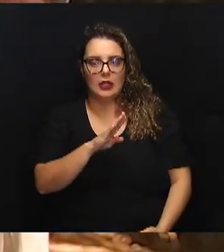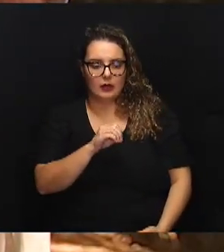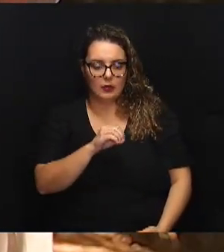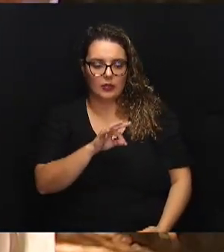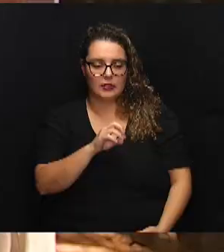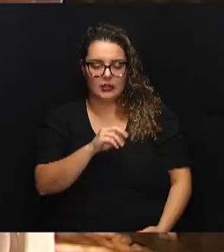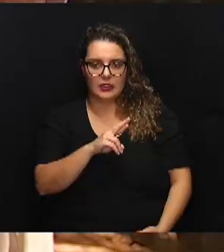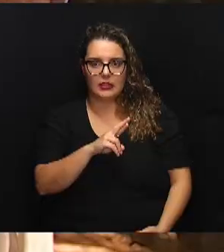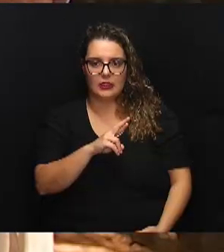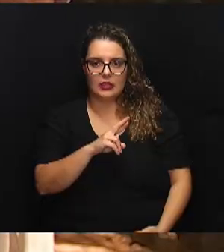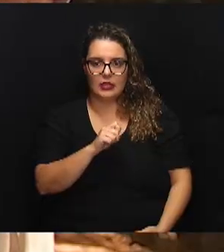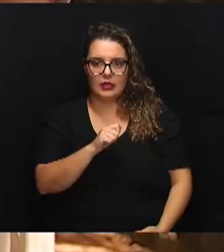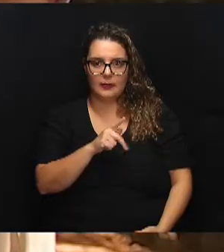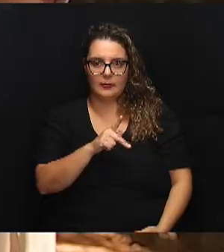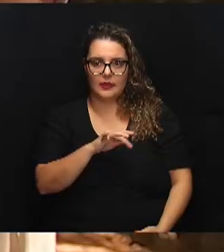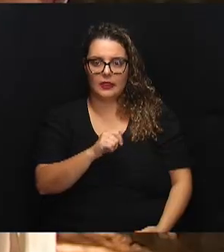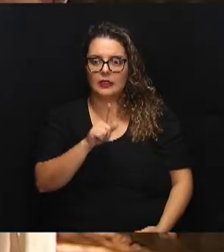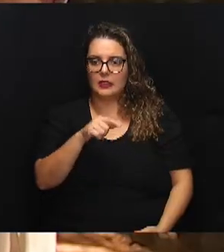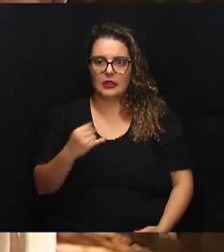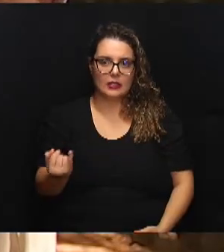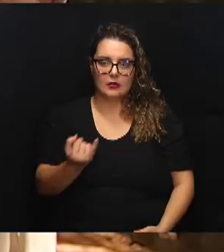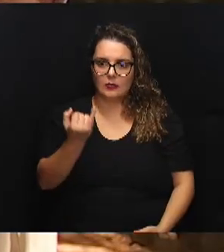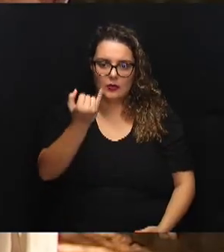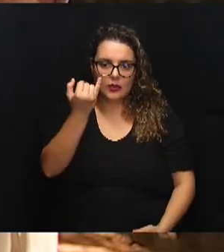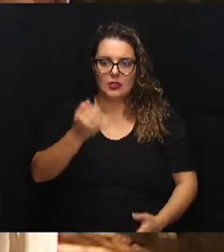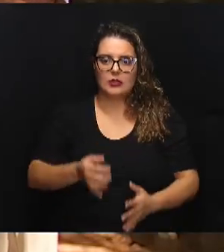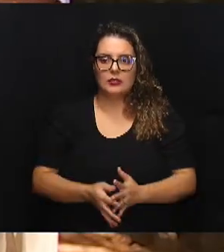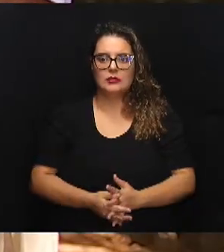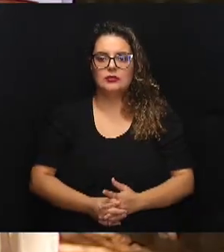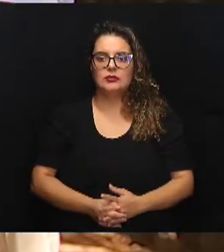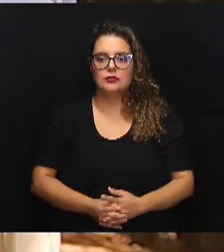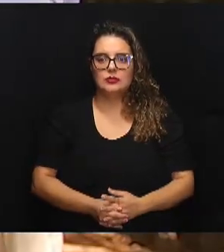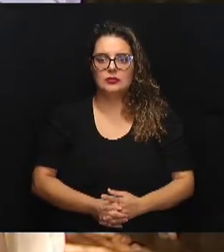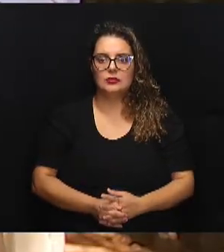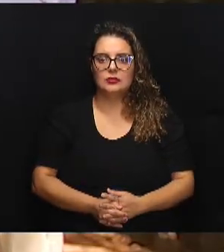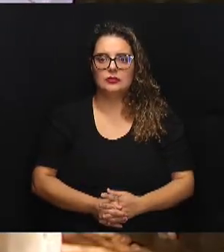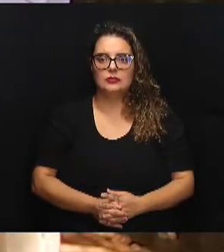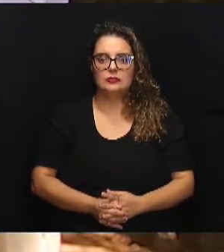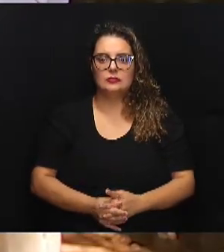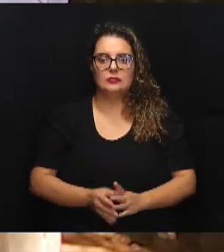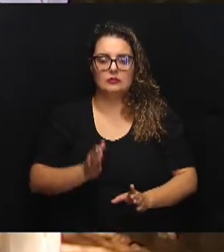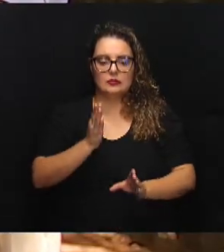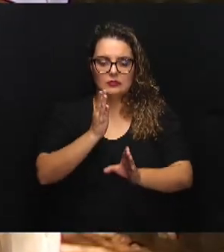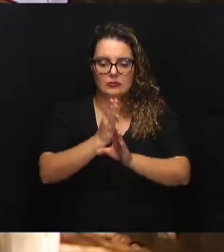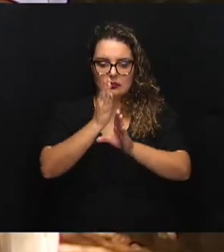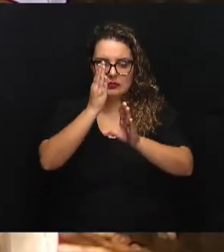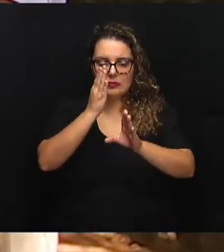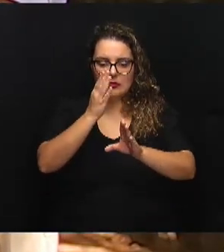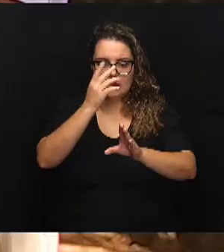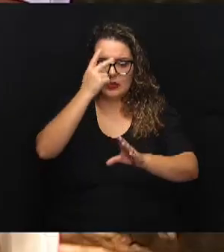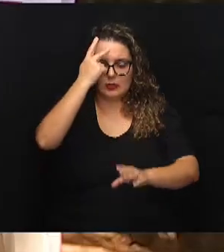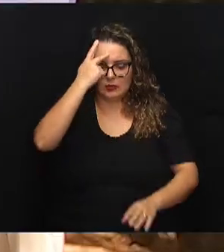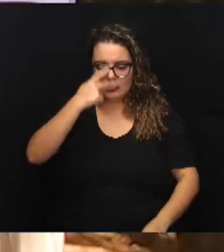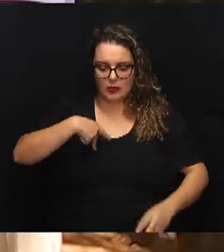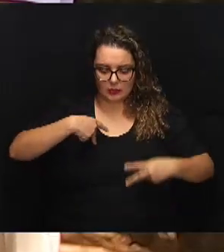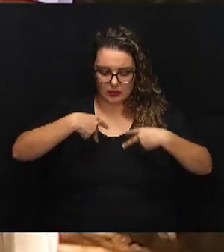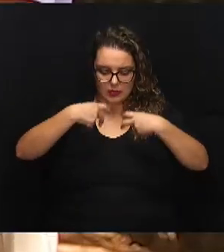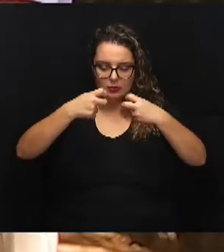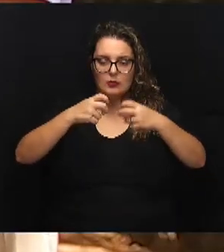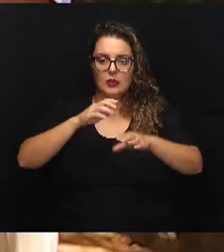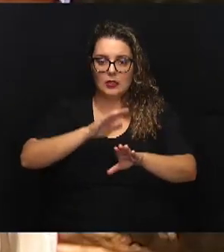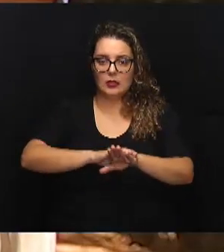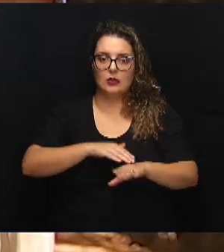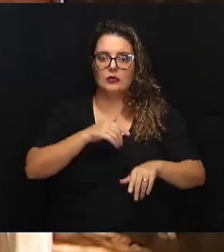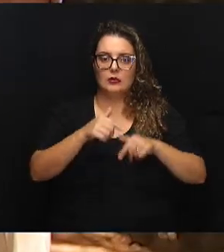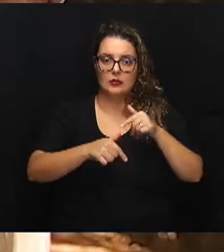que é uma coluna indispensável para a redescoberta de si mesmo na atividade